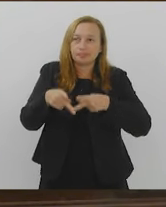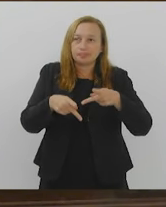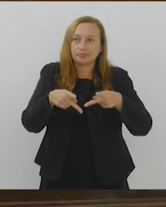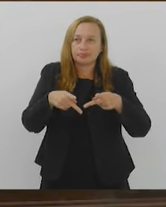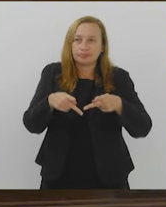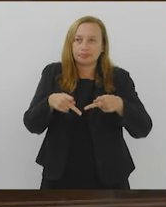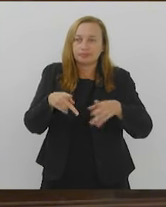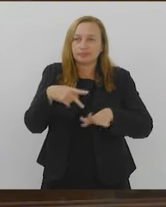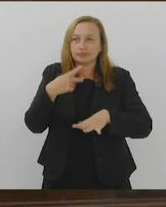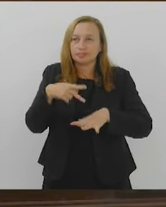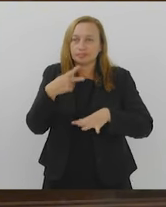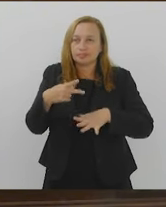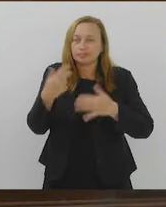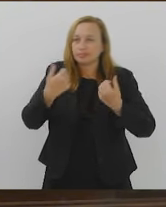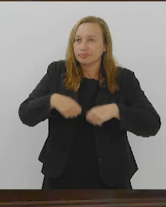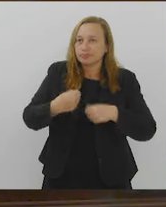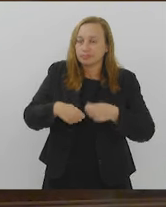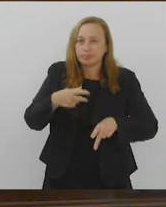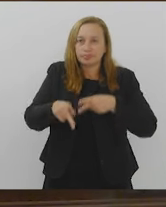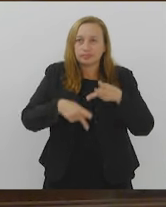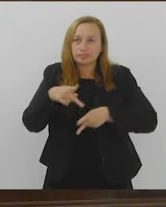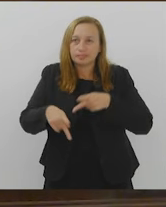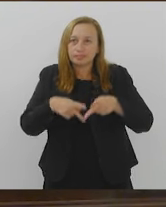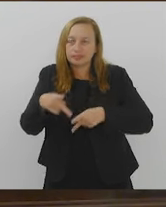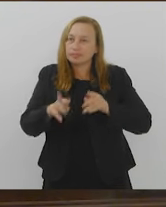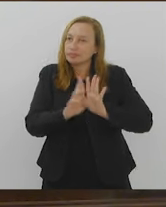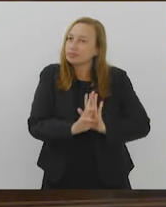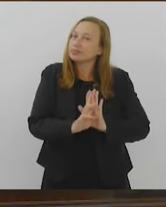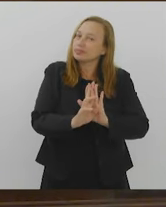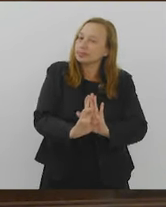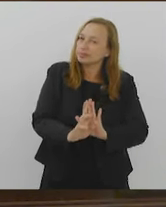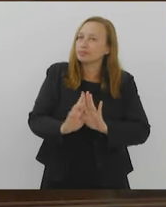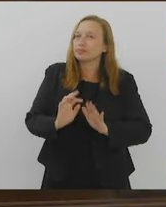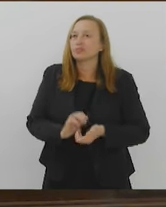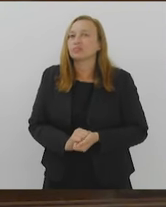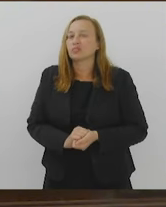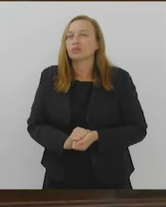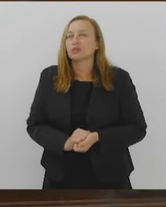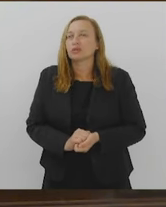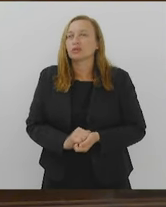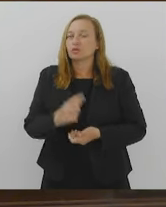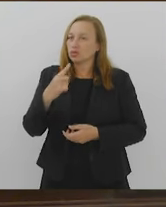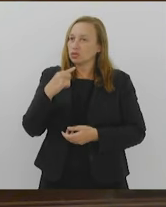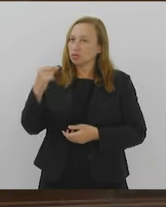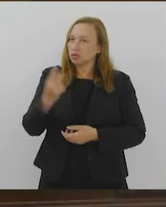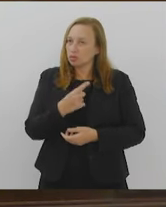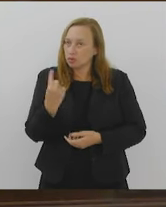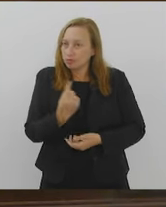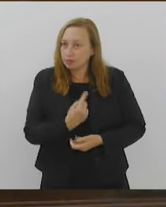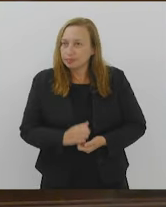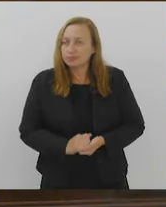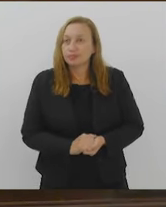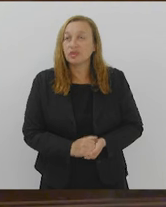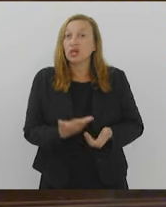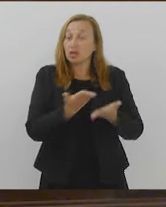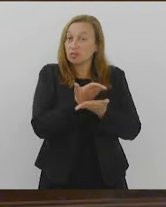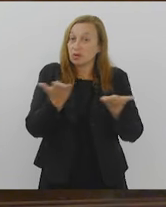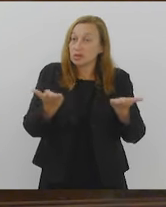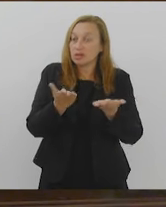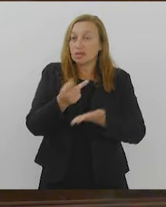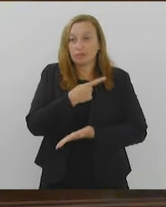da sociedade com relação à representatividade ao qual não foi confiado. E vocês,